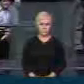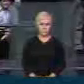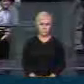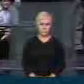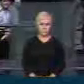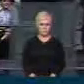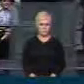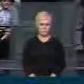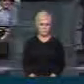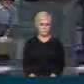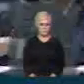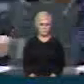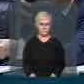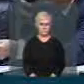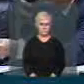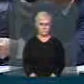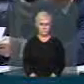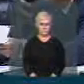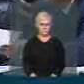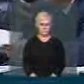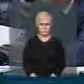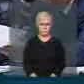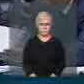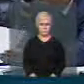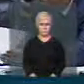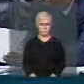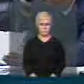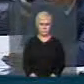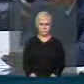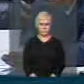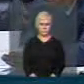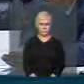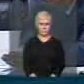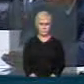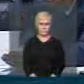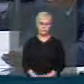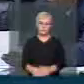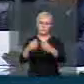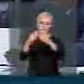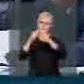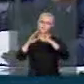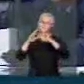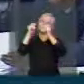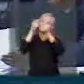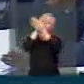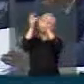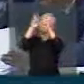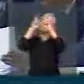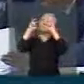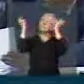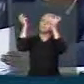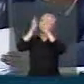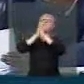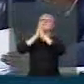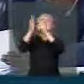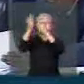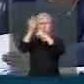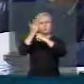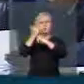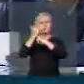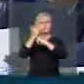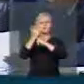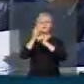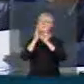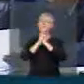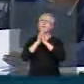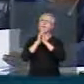Vota! Já! Vota! Já! Vota! E de a galeria, a galeria, para colaborar conosco mais